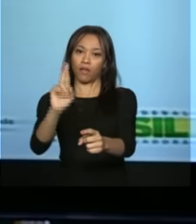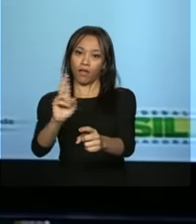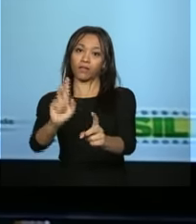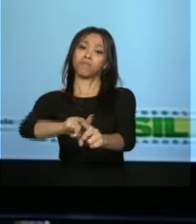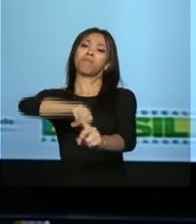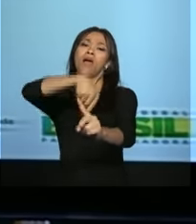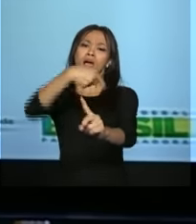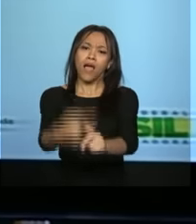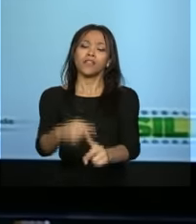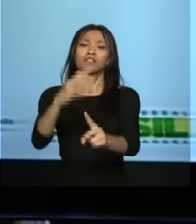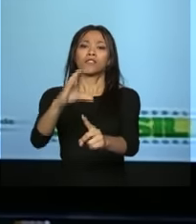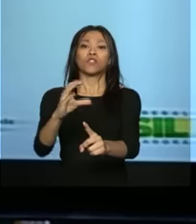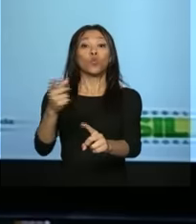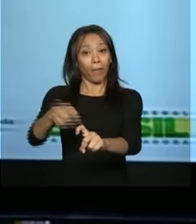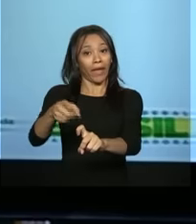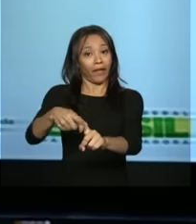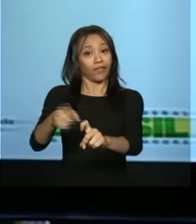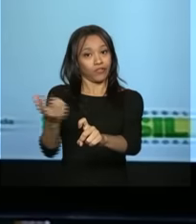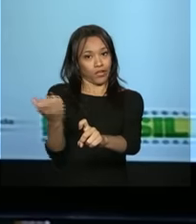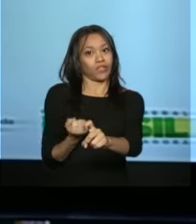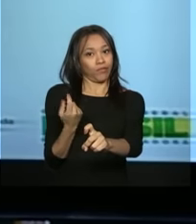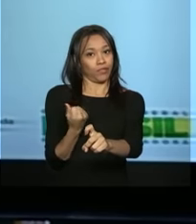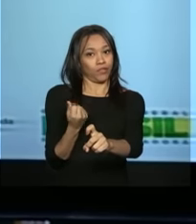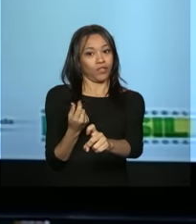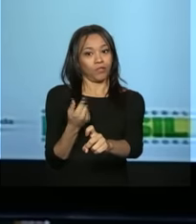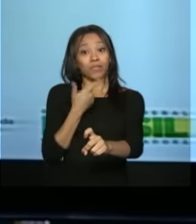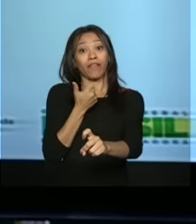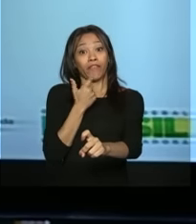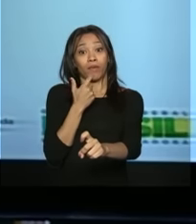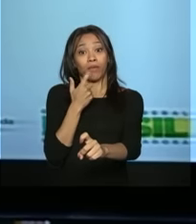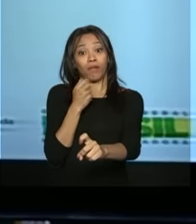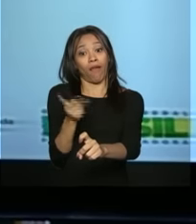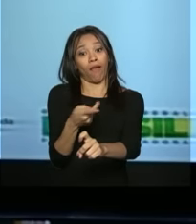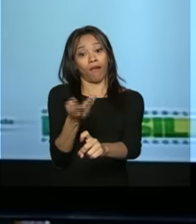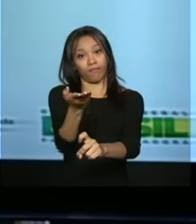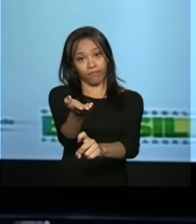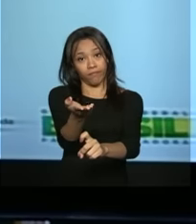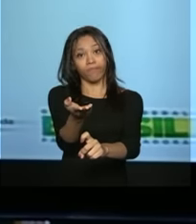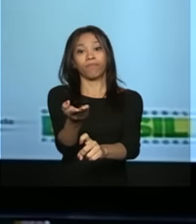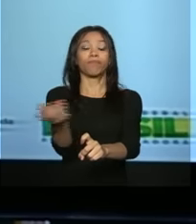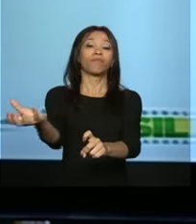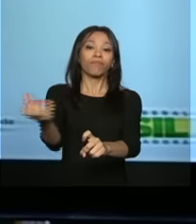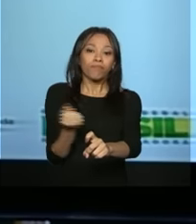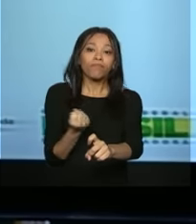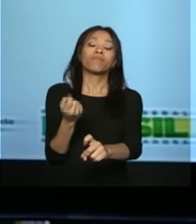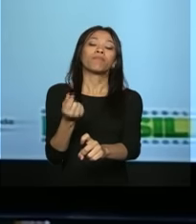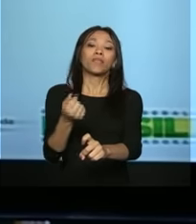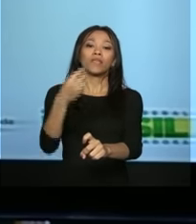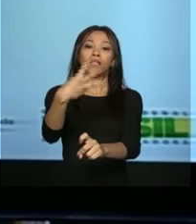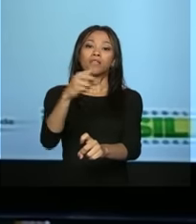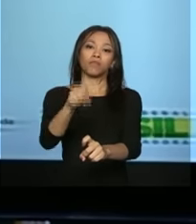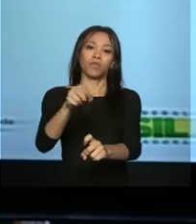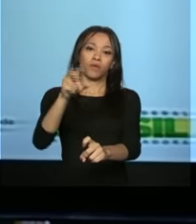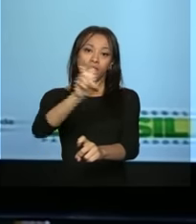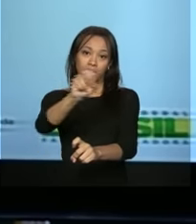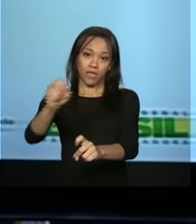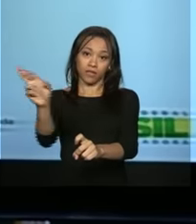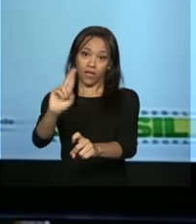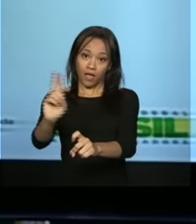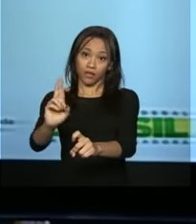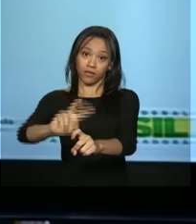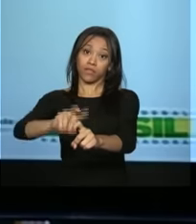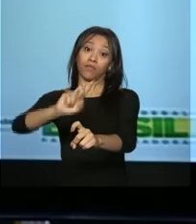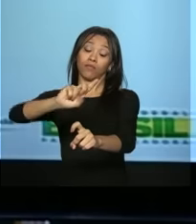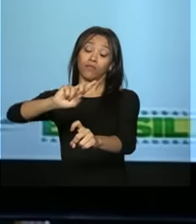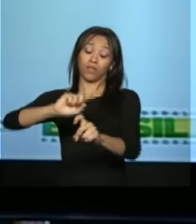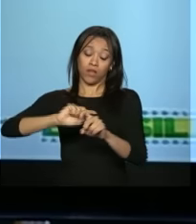a comissão médic do médico que é irregular por isso que tá em vermelho agrega R 3.500 ao valor da pró de